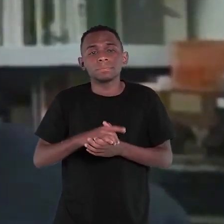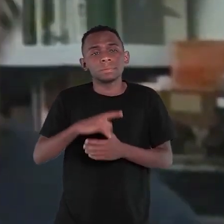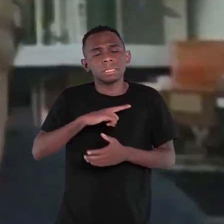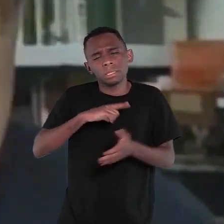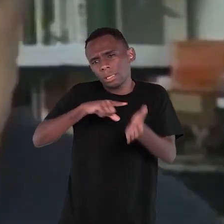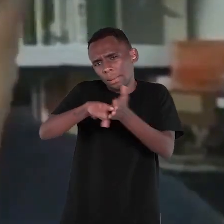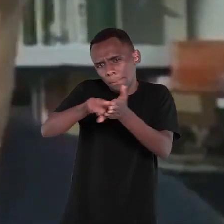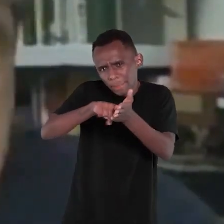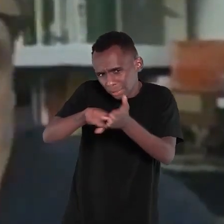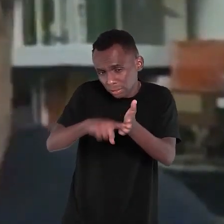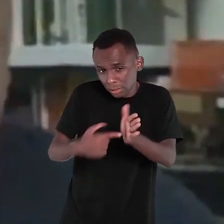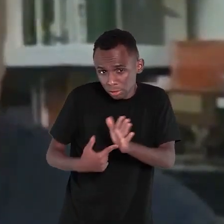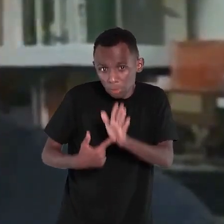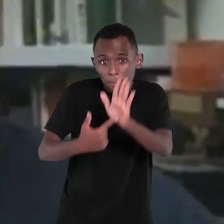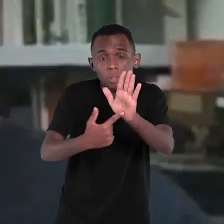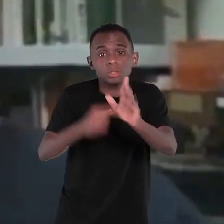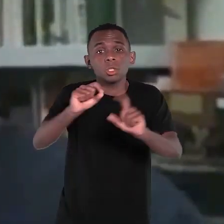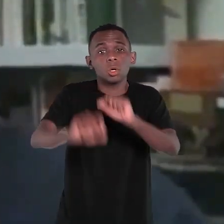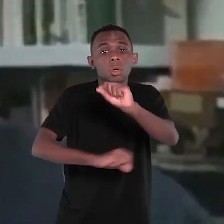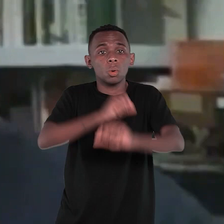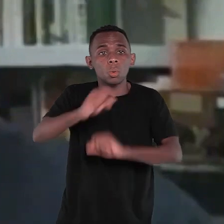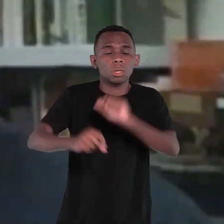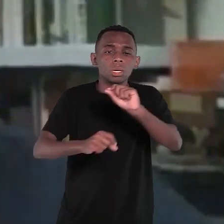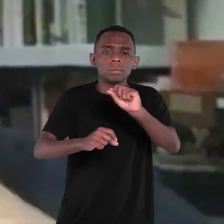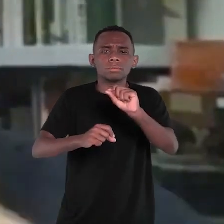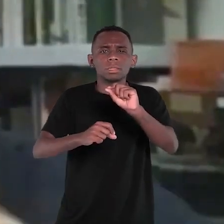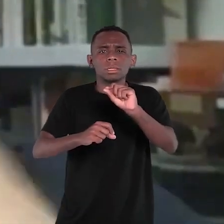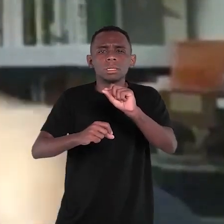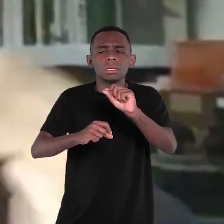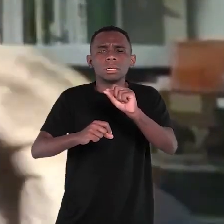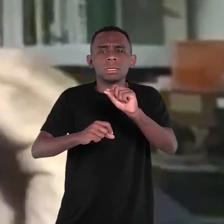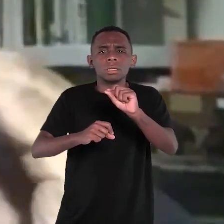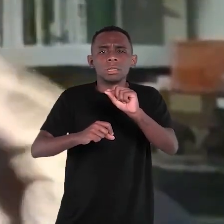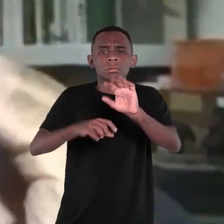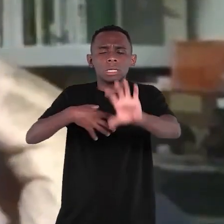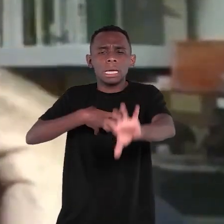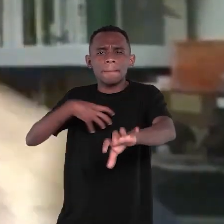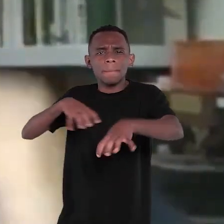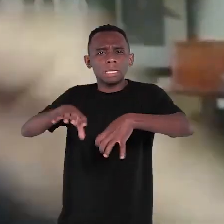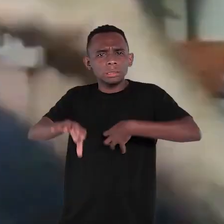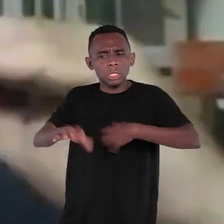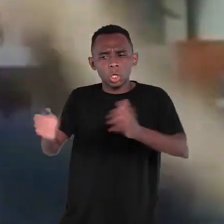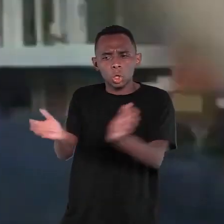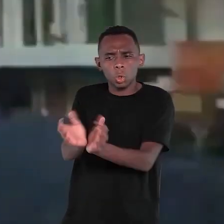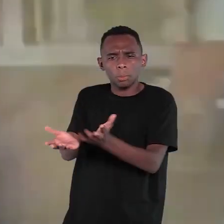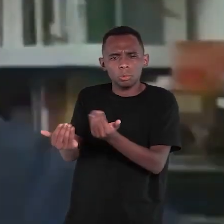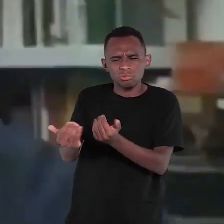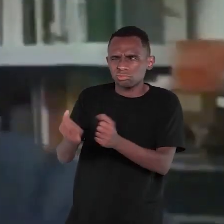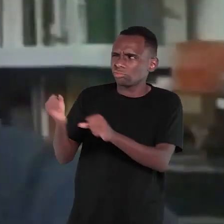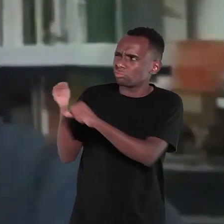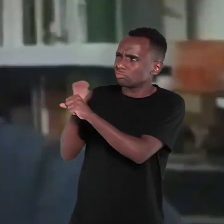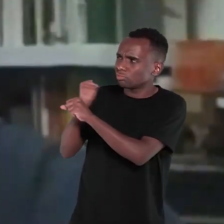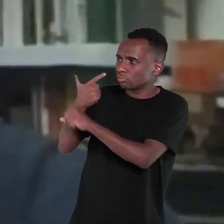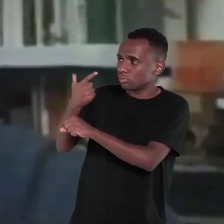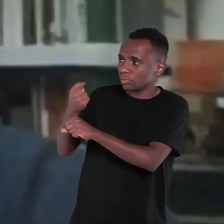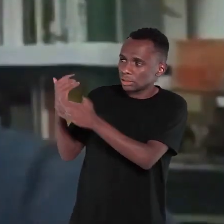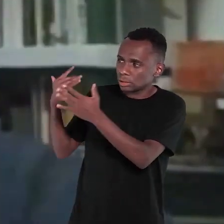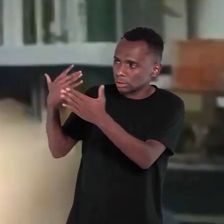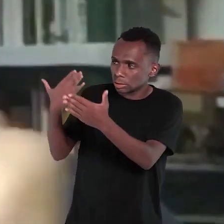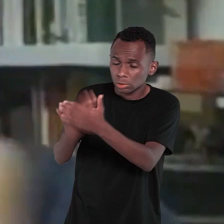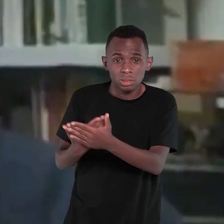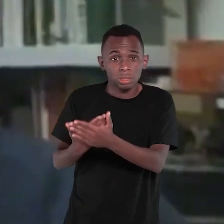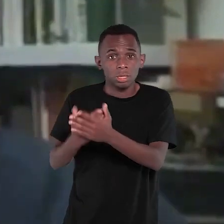há pesquisas mostrando que o índice de empatia da juventude nos últimos 20 anos